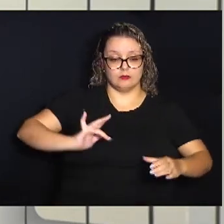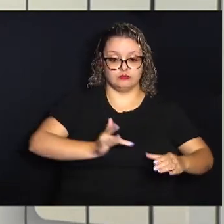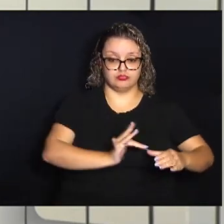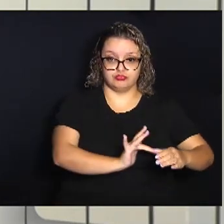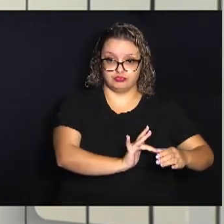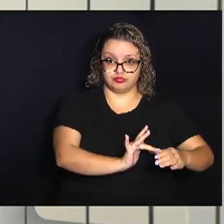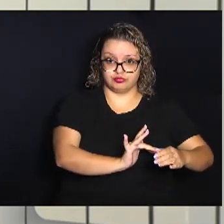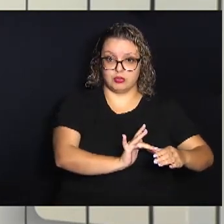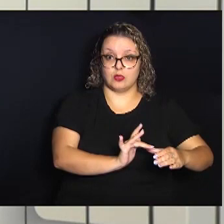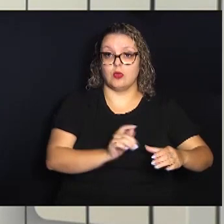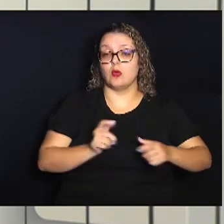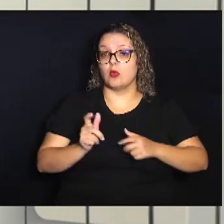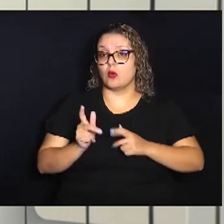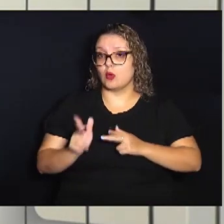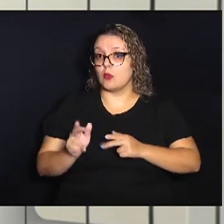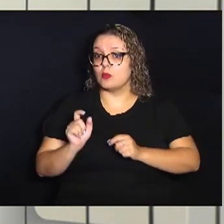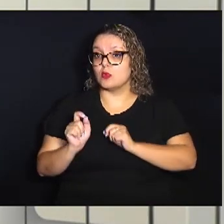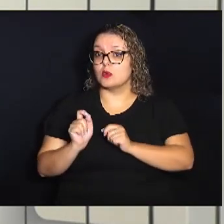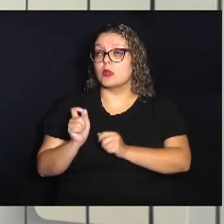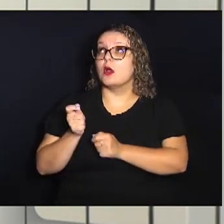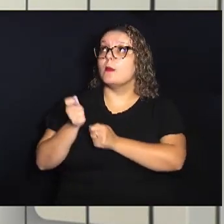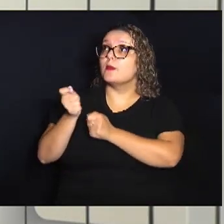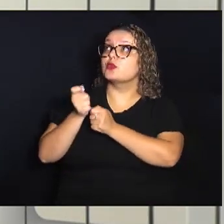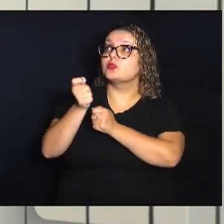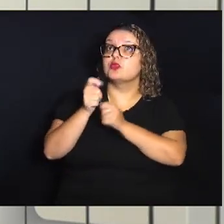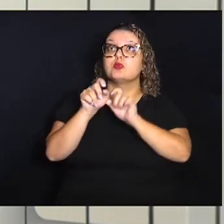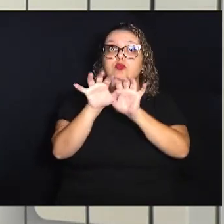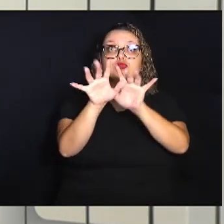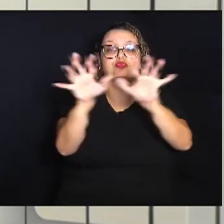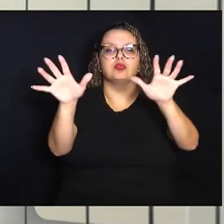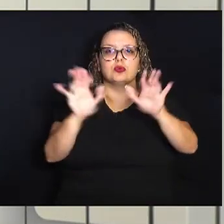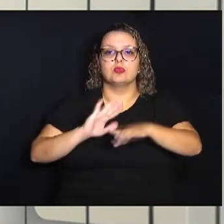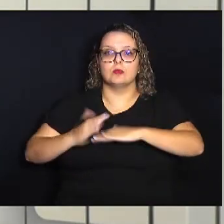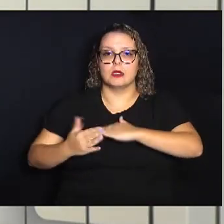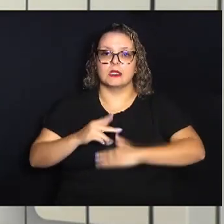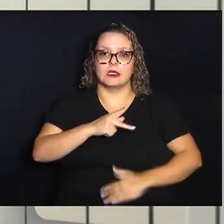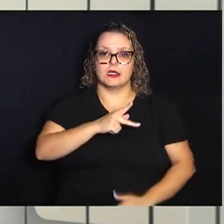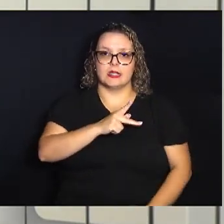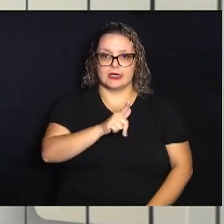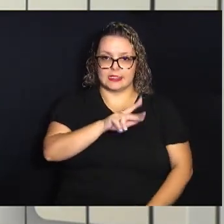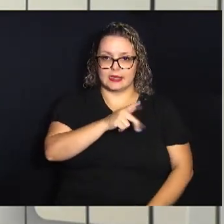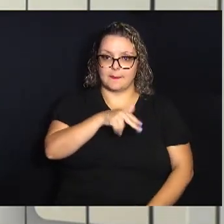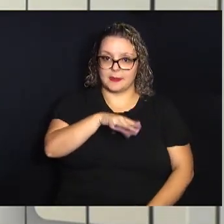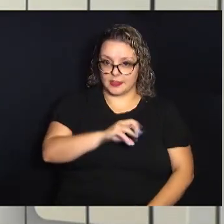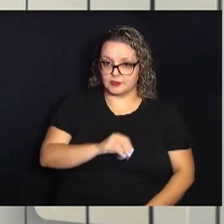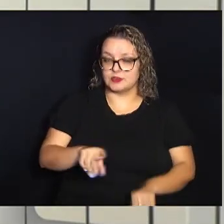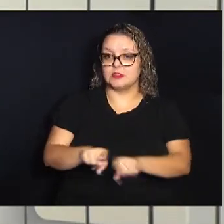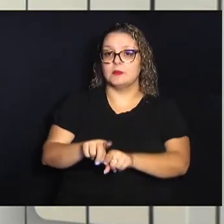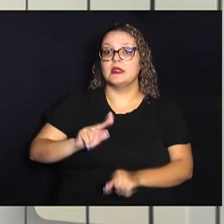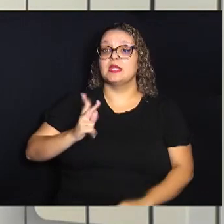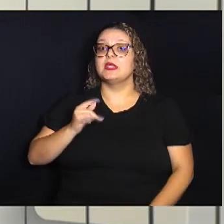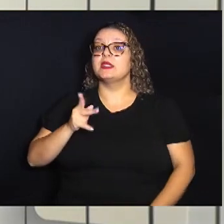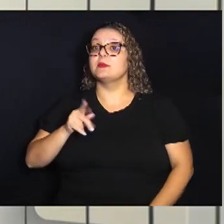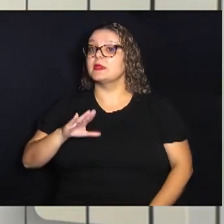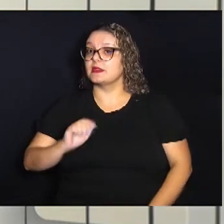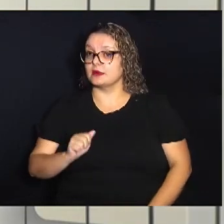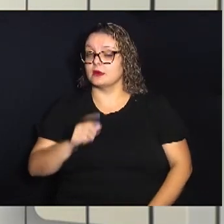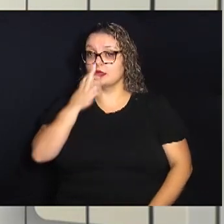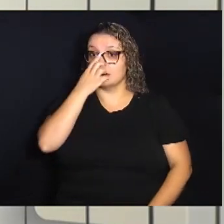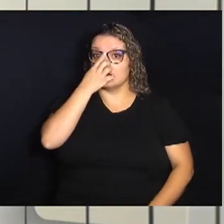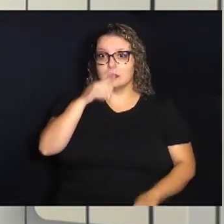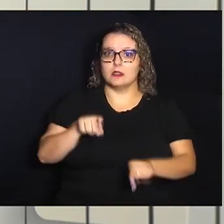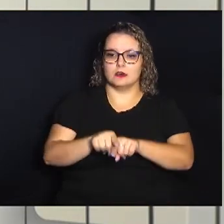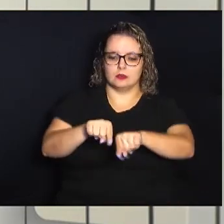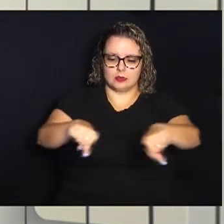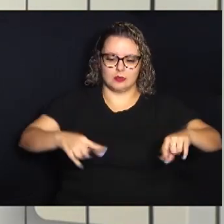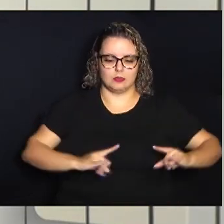como detetização em todo o bairro do Gramado e também Parque da Hípica, incluindo os condomínios.